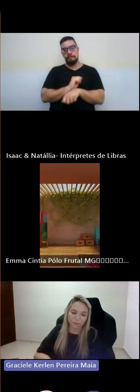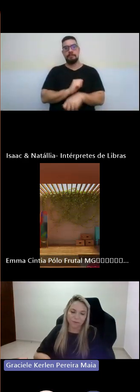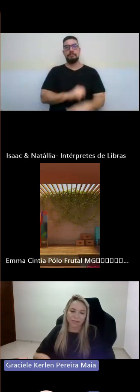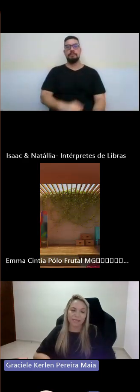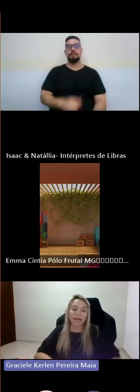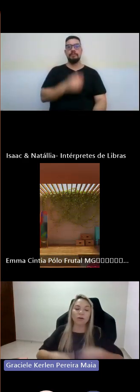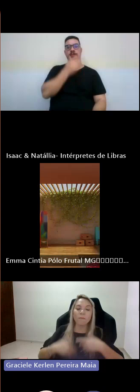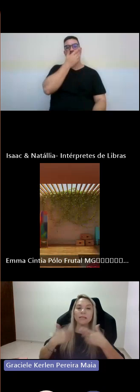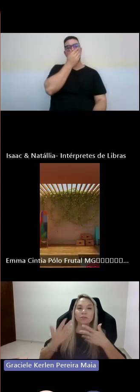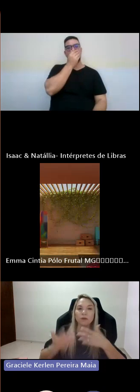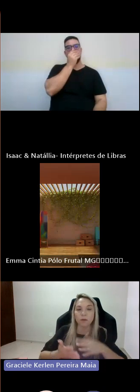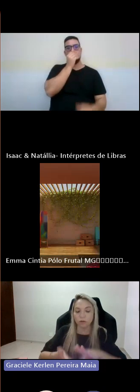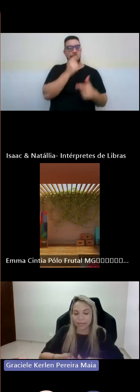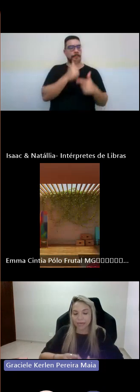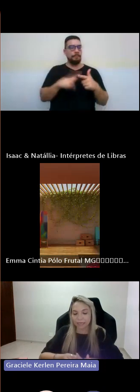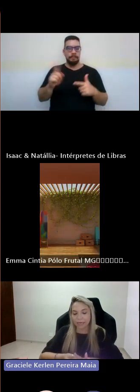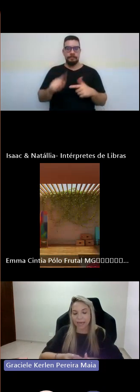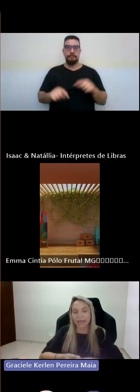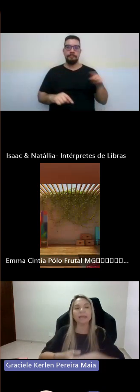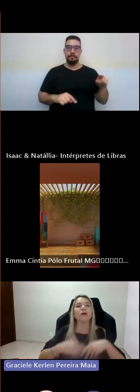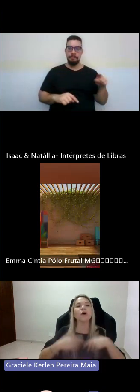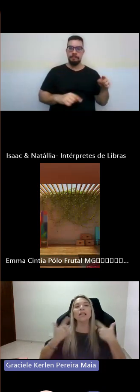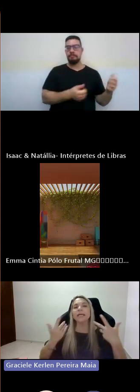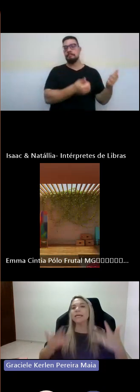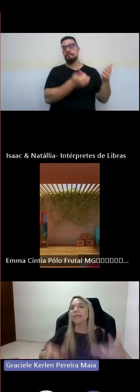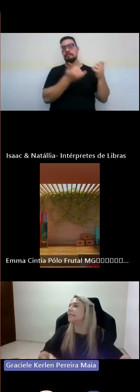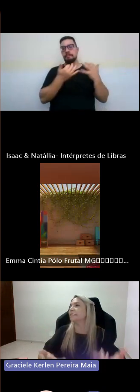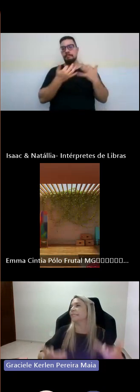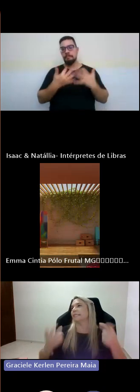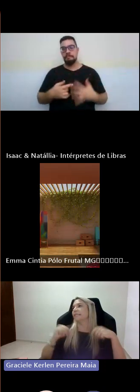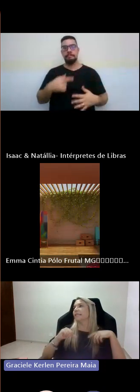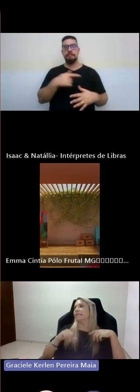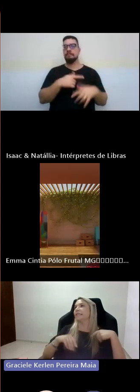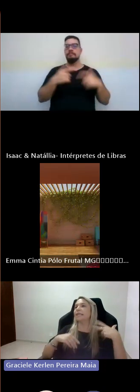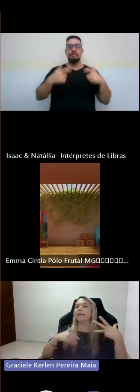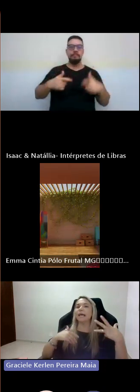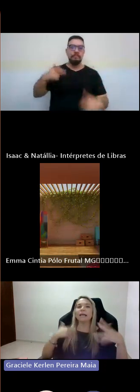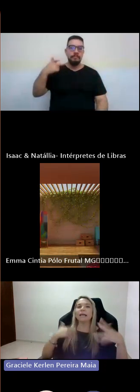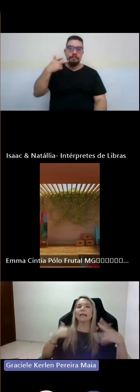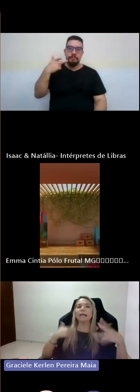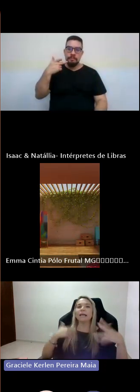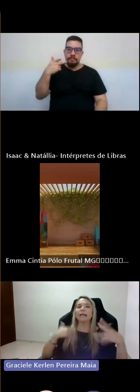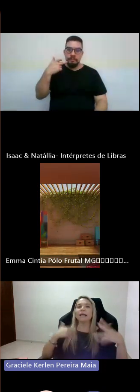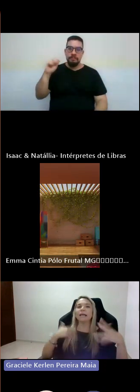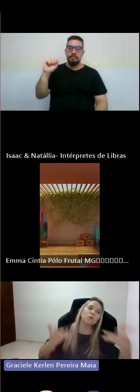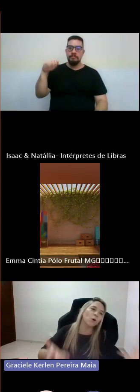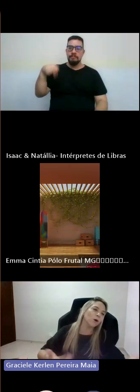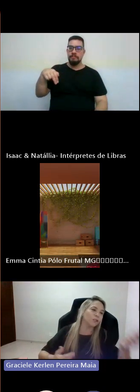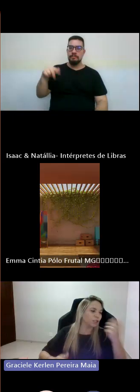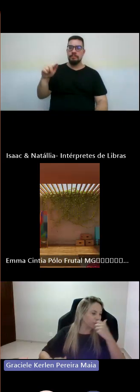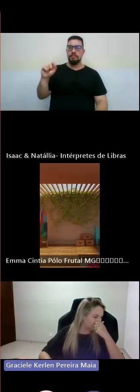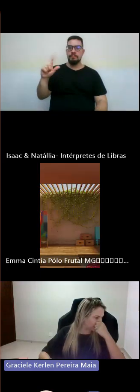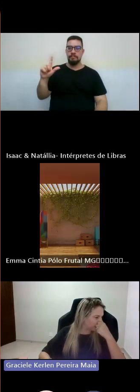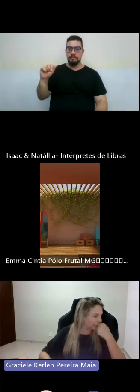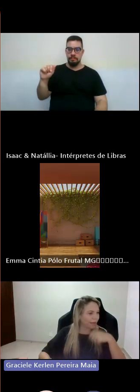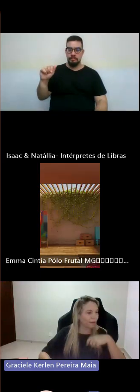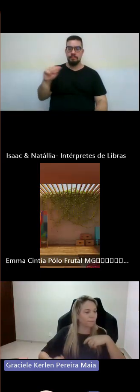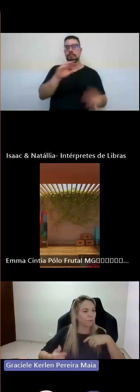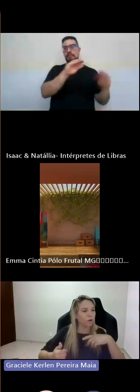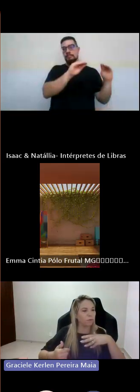problema nenhum. E ela começou a me contar que ela era angolana e que ela foi para Belo